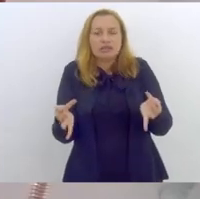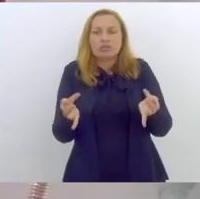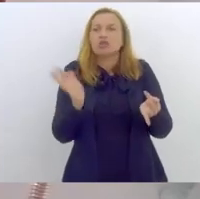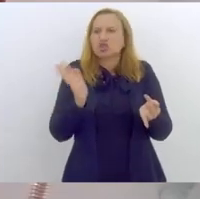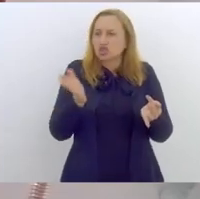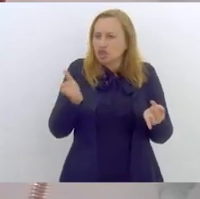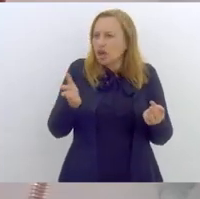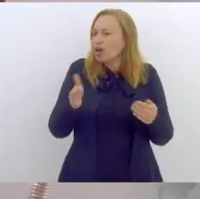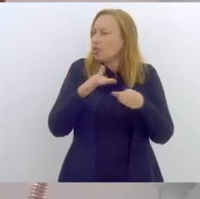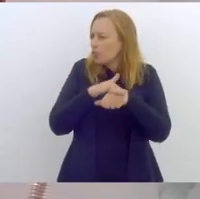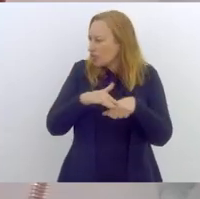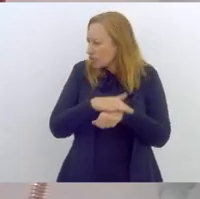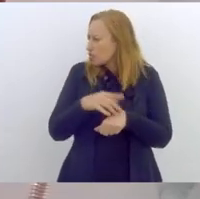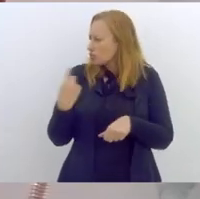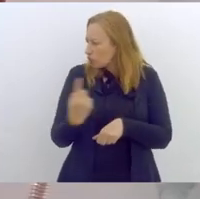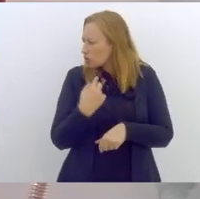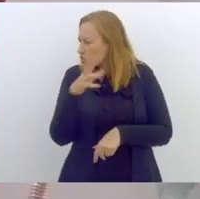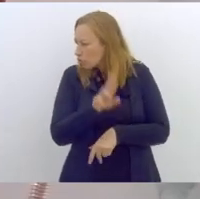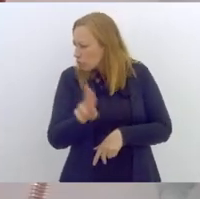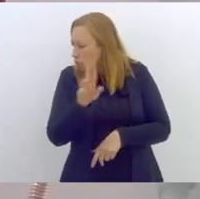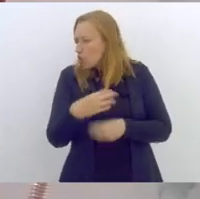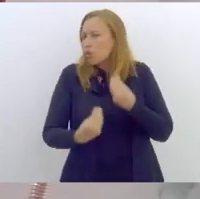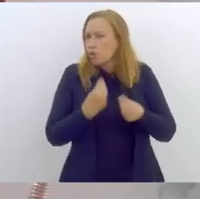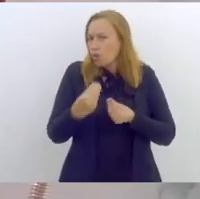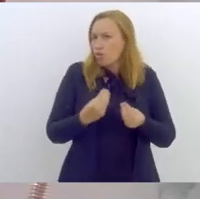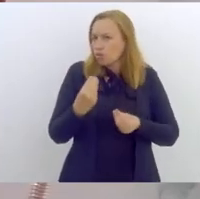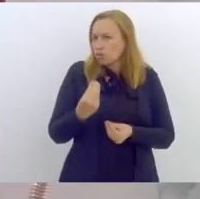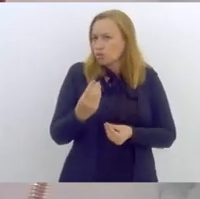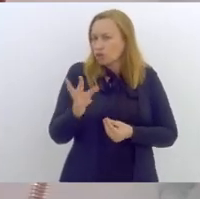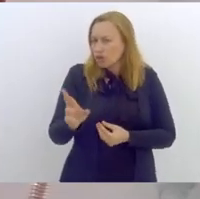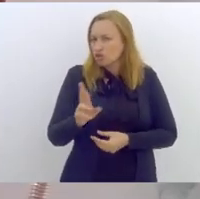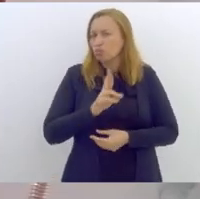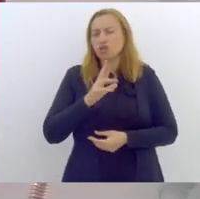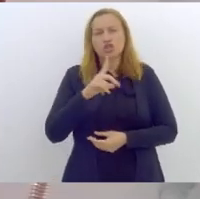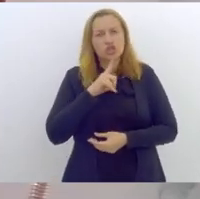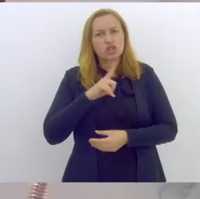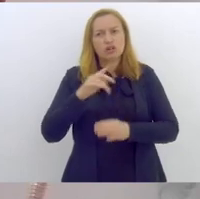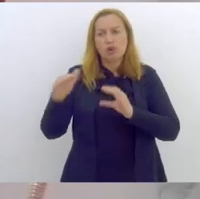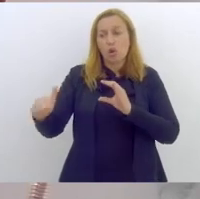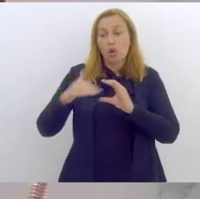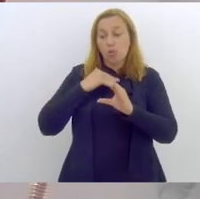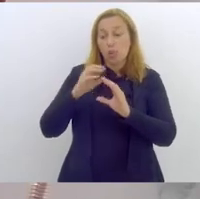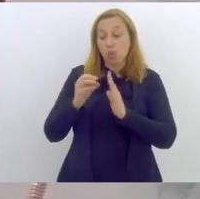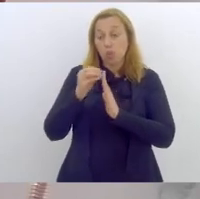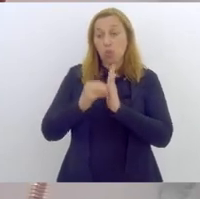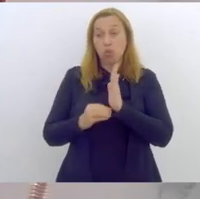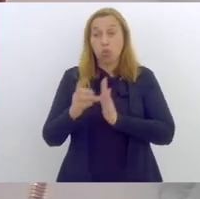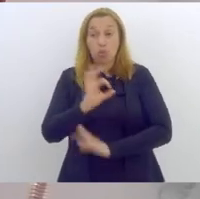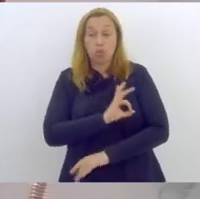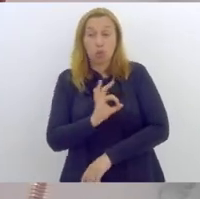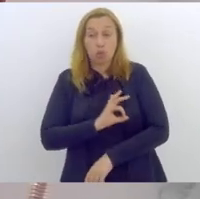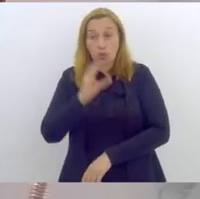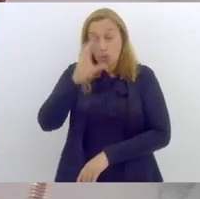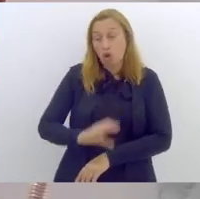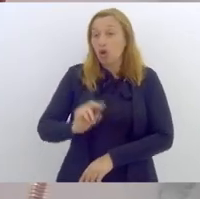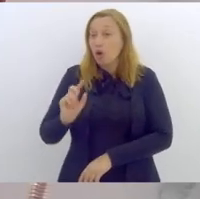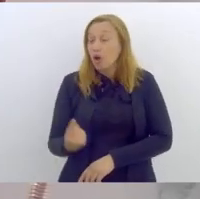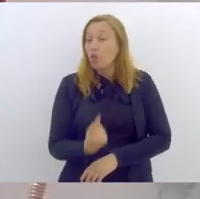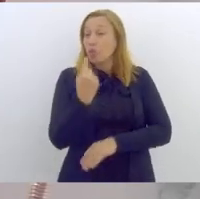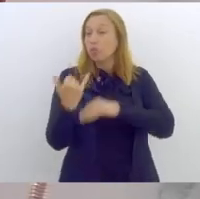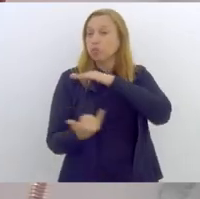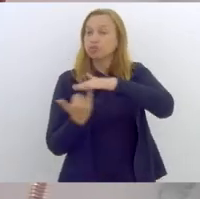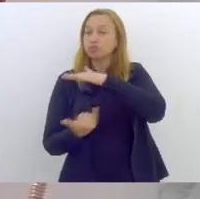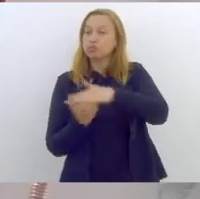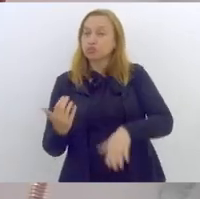foi objeto de conversa nossa a forma como eu já recebi resposta de ofícios enviados e a polícia civil foi a única instituição que